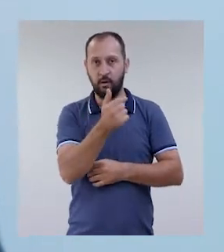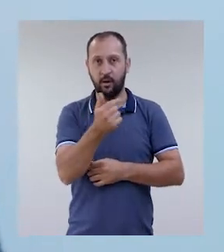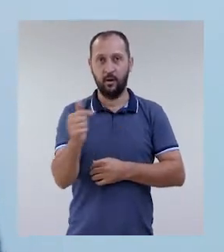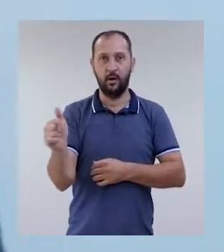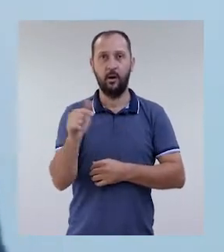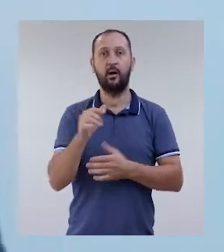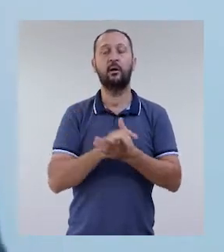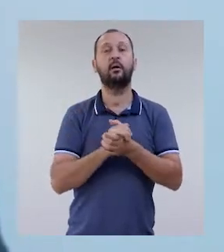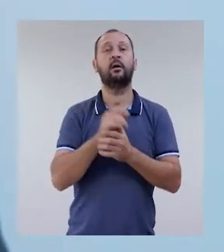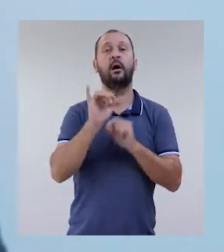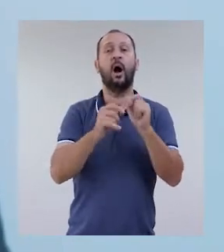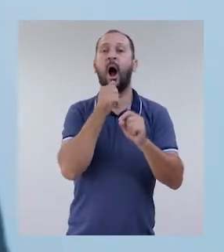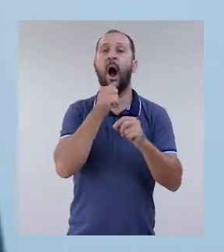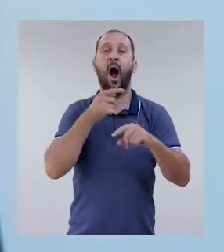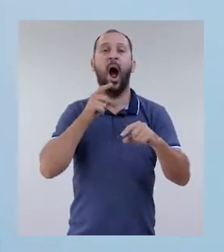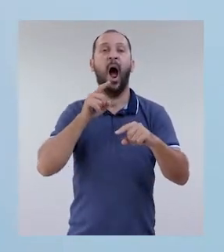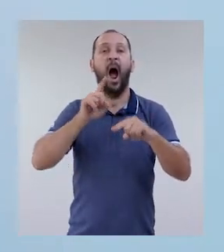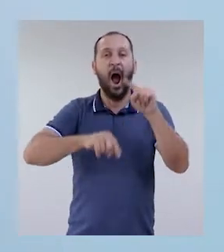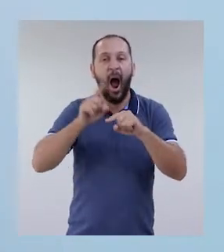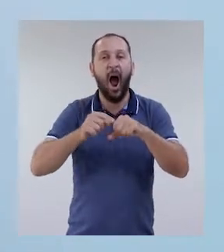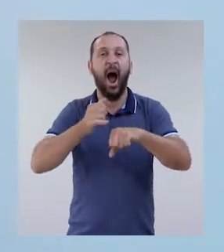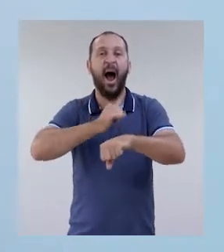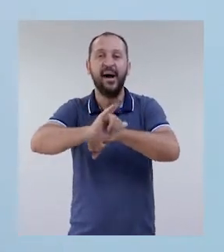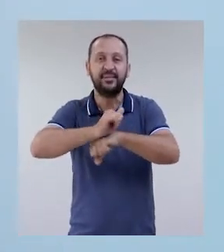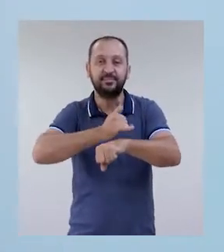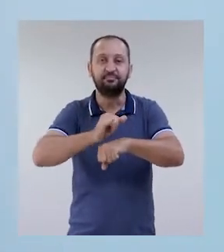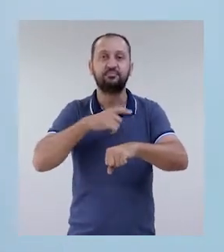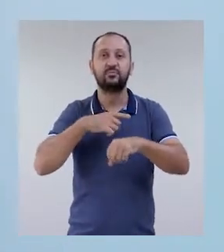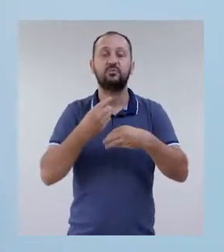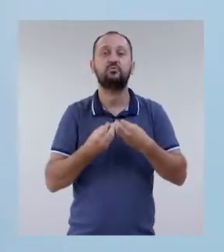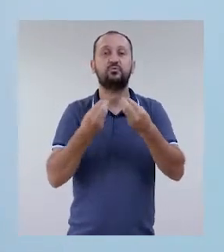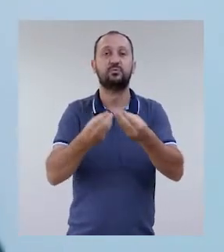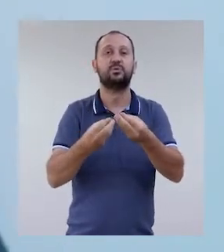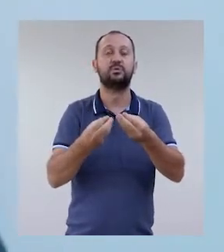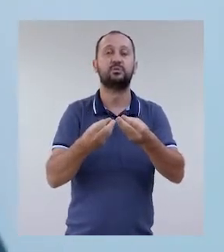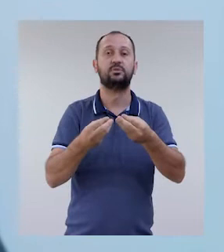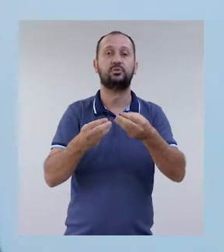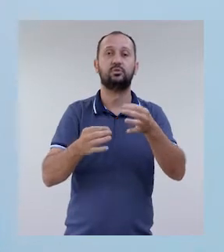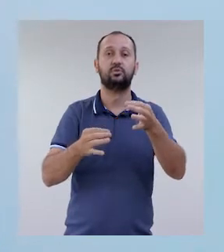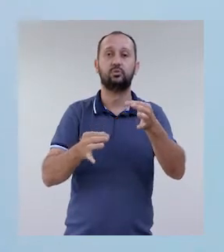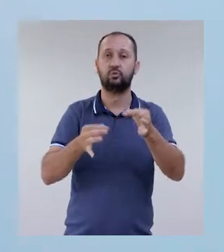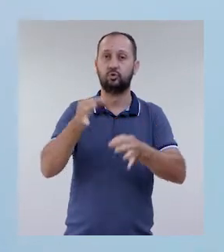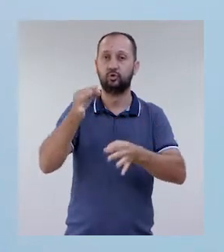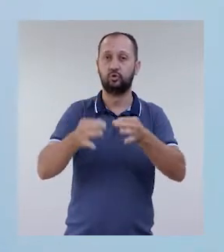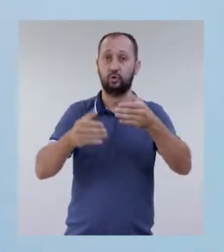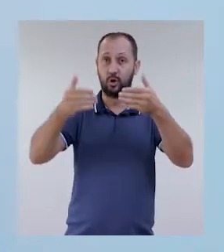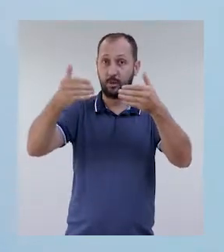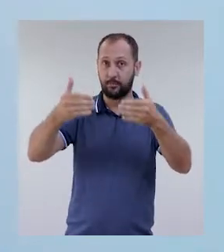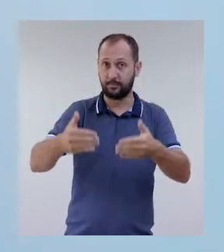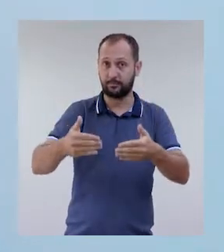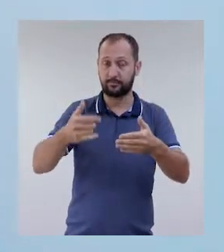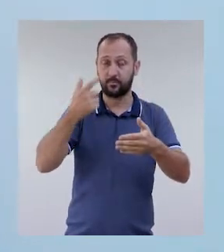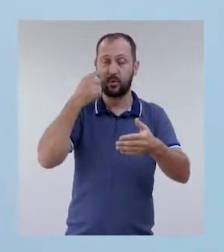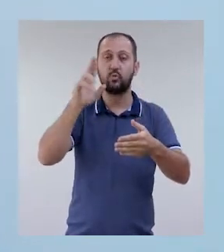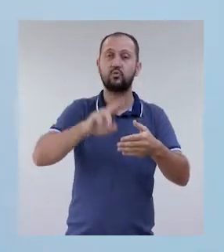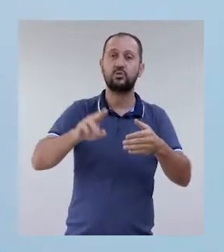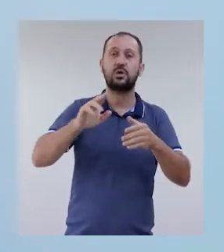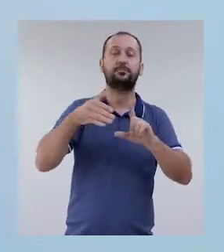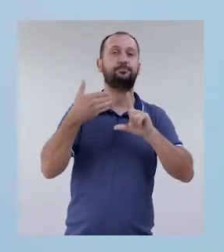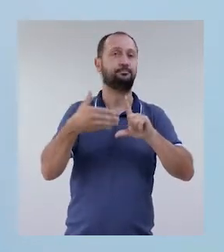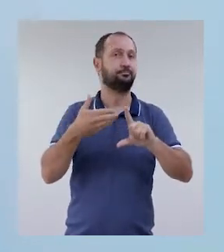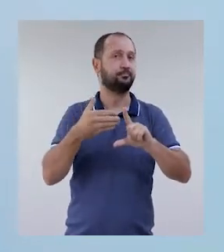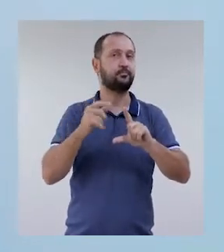não tivesse esse ferramental que a gente está dispondo agora, que é de julgamento virtual, que são de sessões por